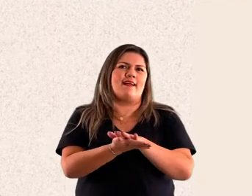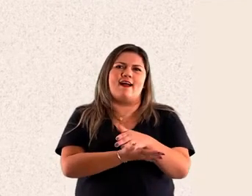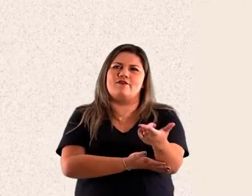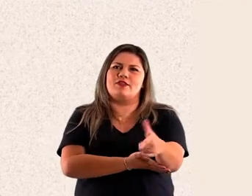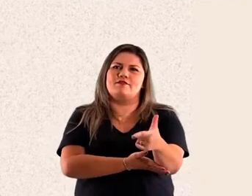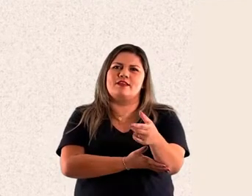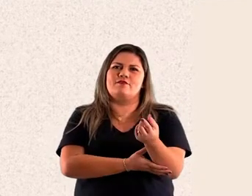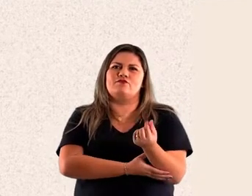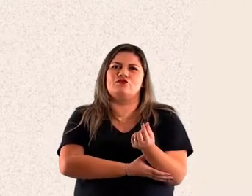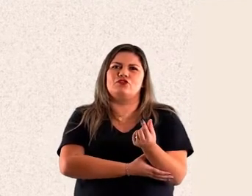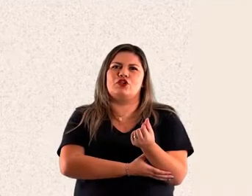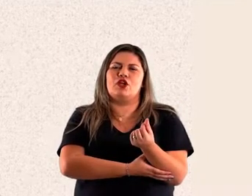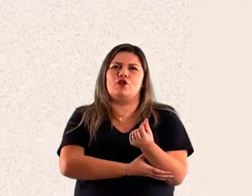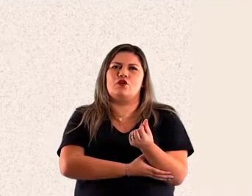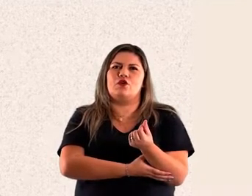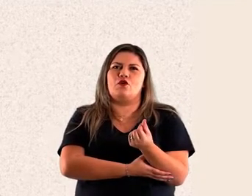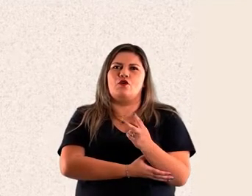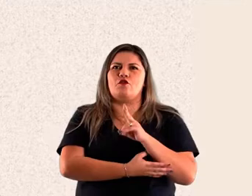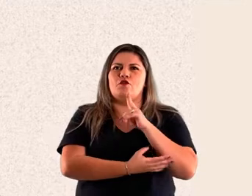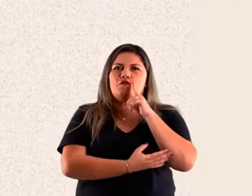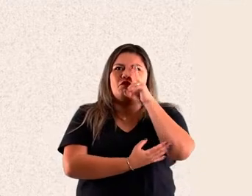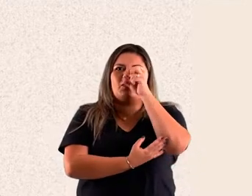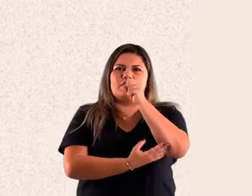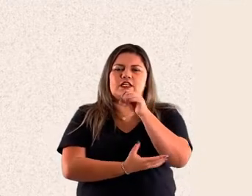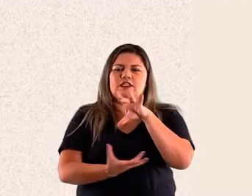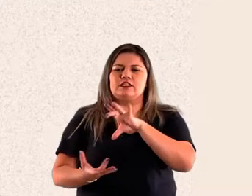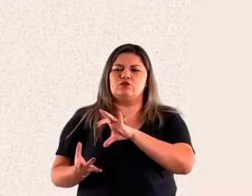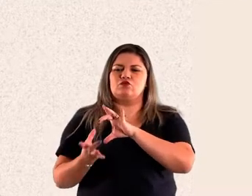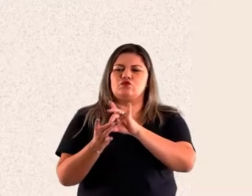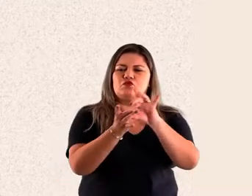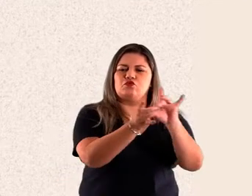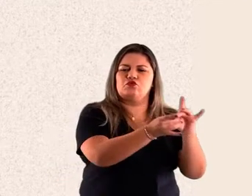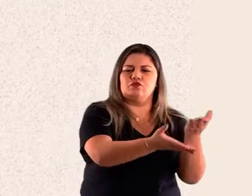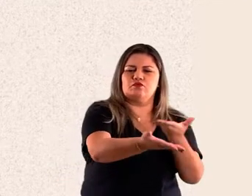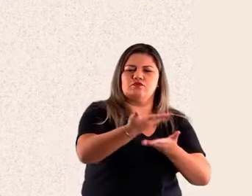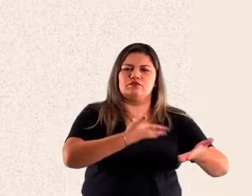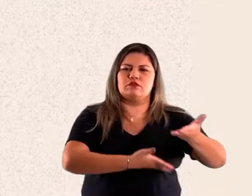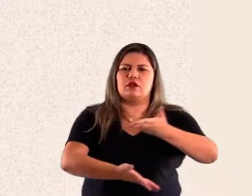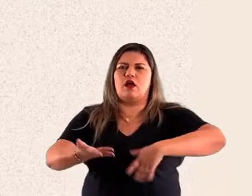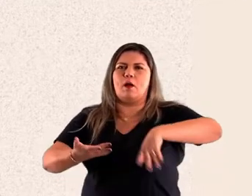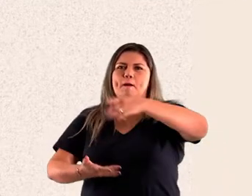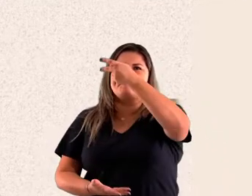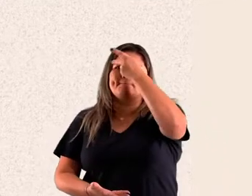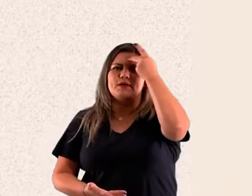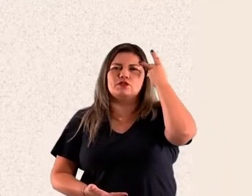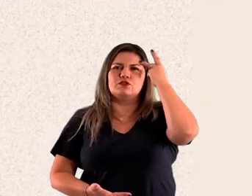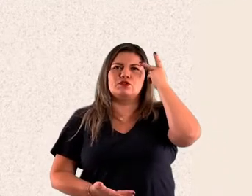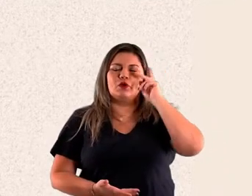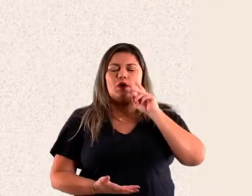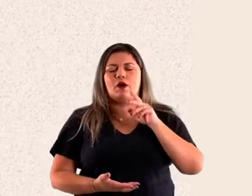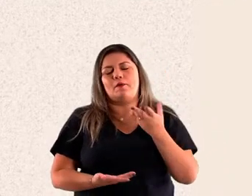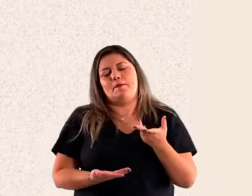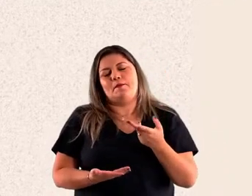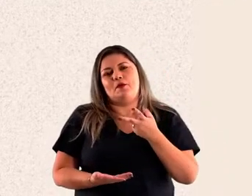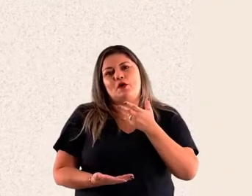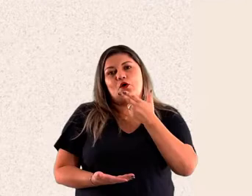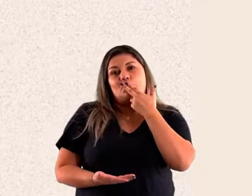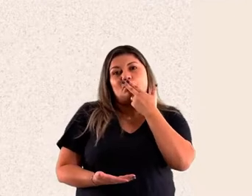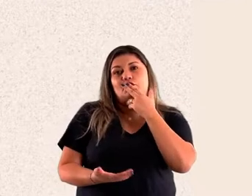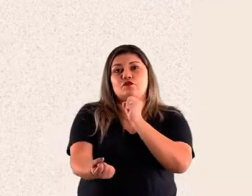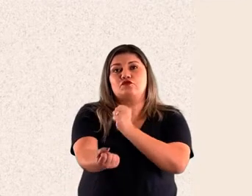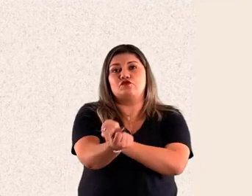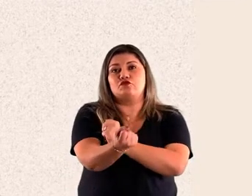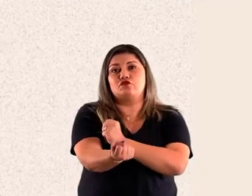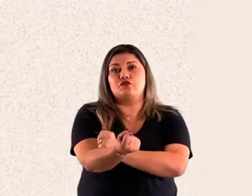para fortalecer a conexão social entre as pessoas sendo que o tabagismo é a dependência